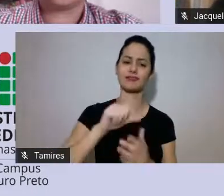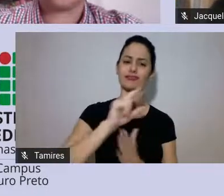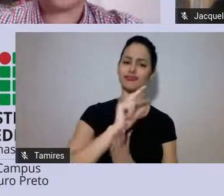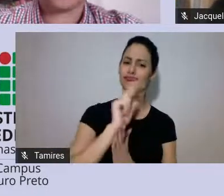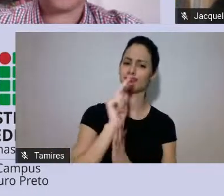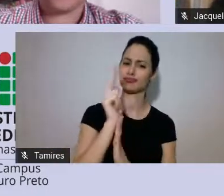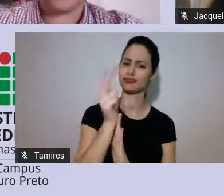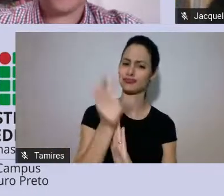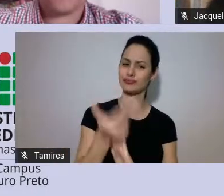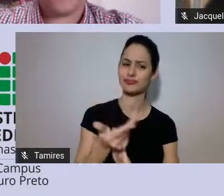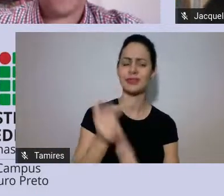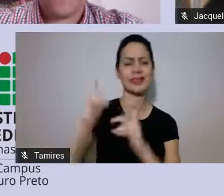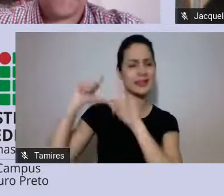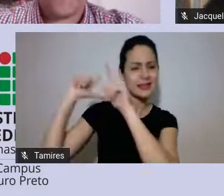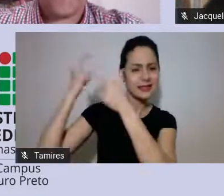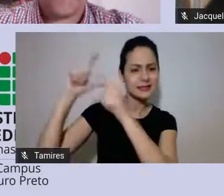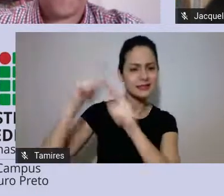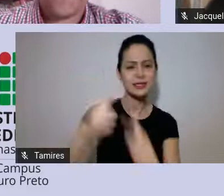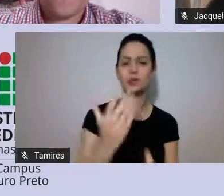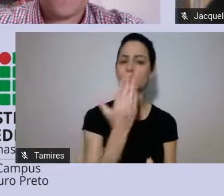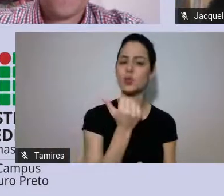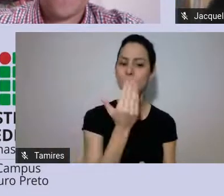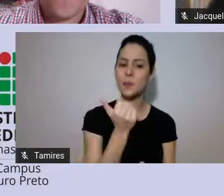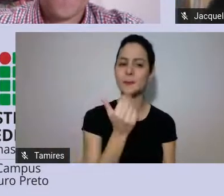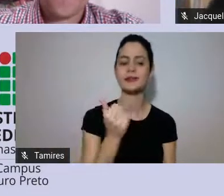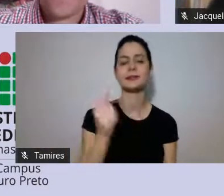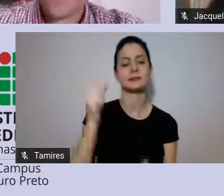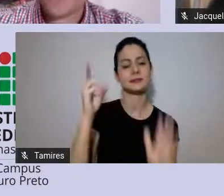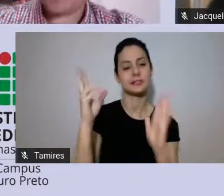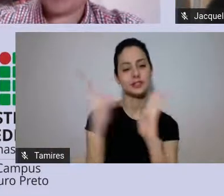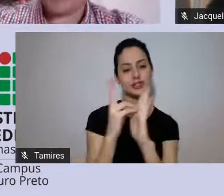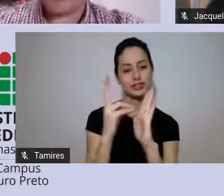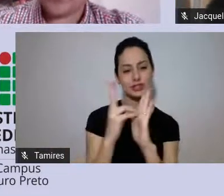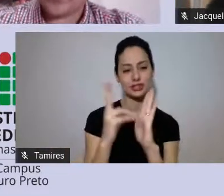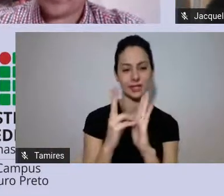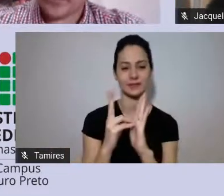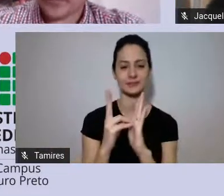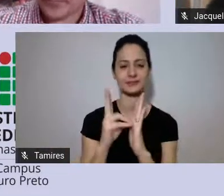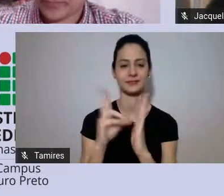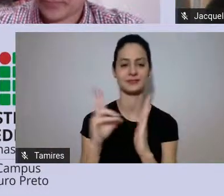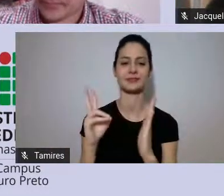tradições alimentares indígenas, de grupos indígenas, que a gente